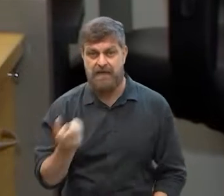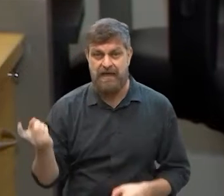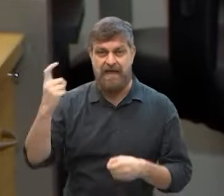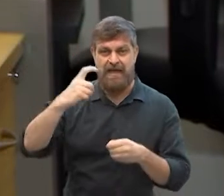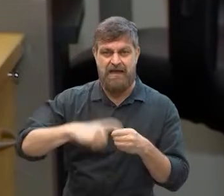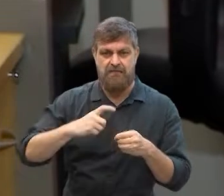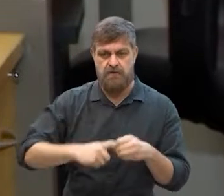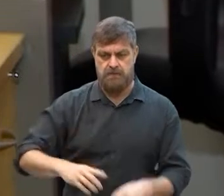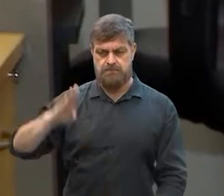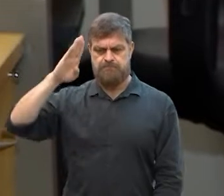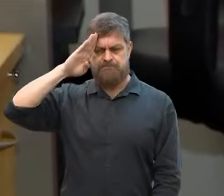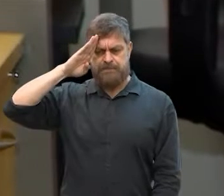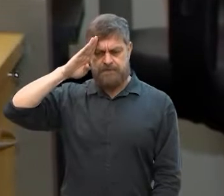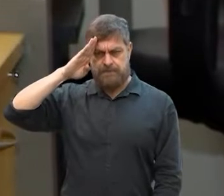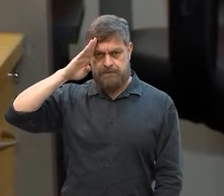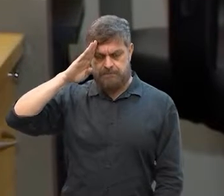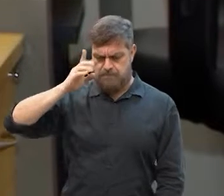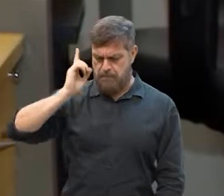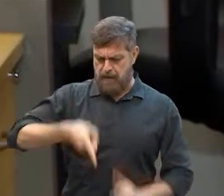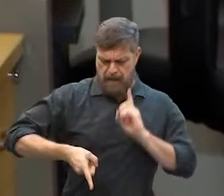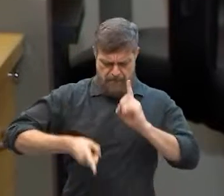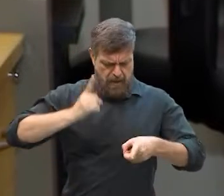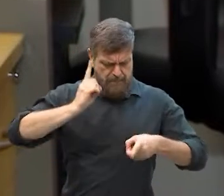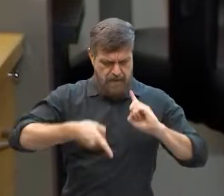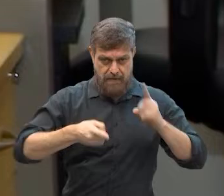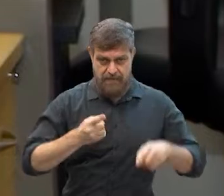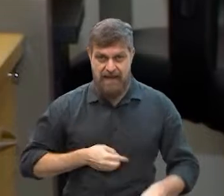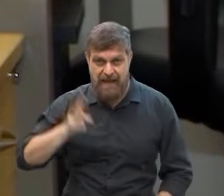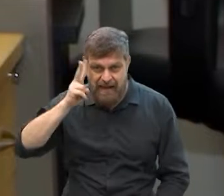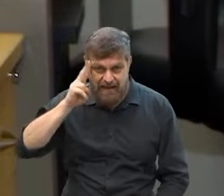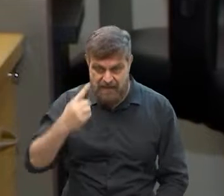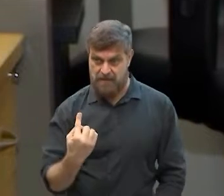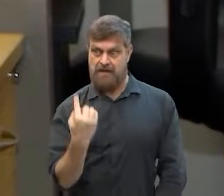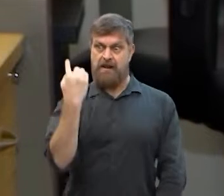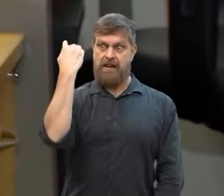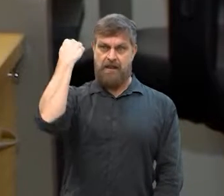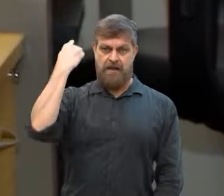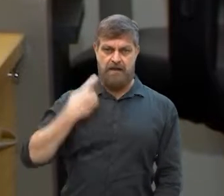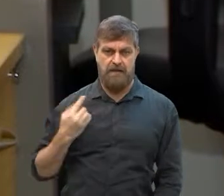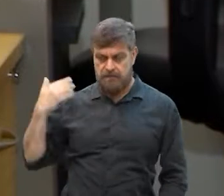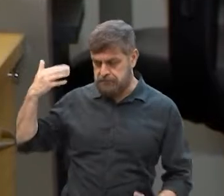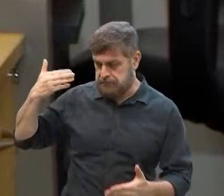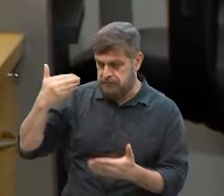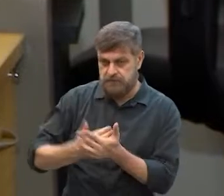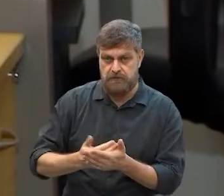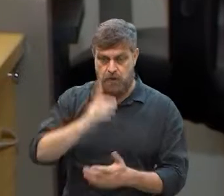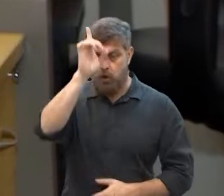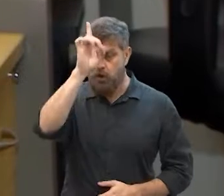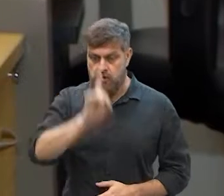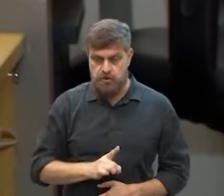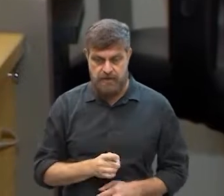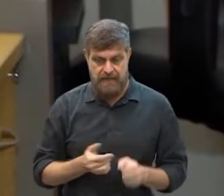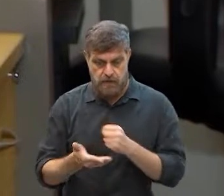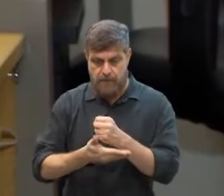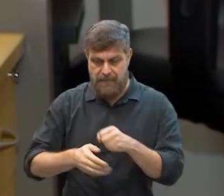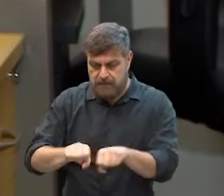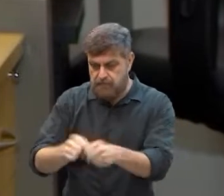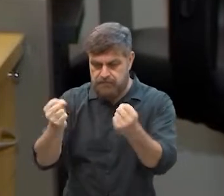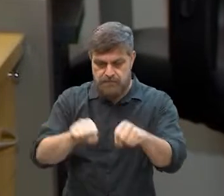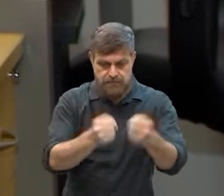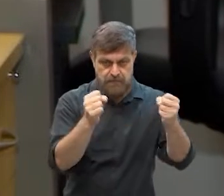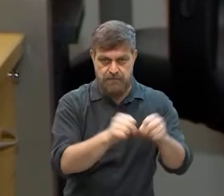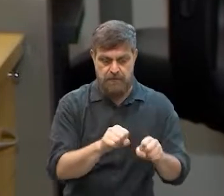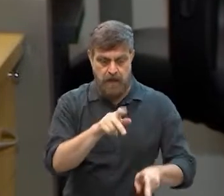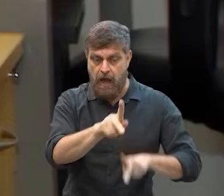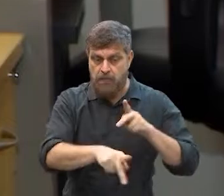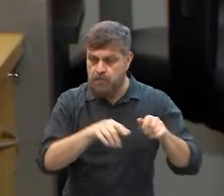do AI-5, que foi o ato institucional número 5 da ditadura militar, que acabou com direitos e garantias fundamentais no